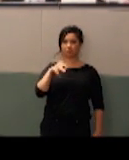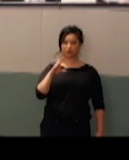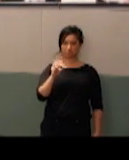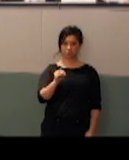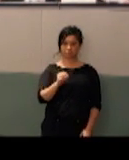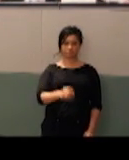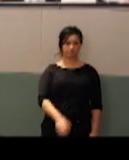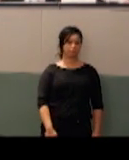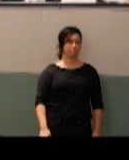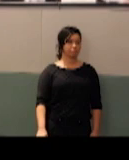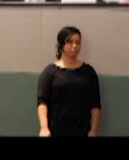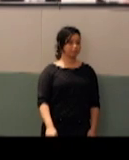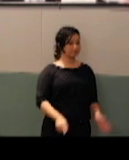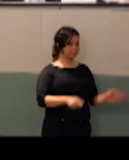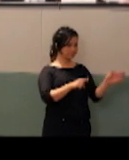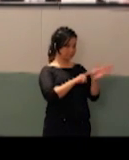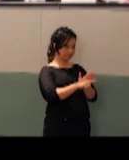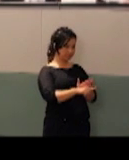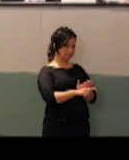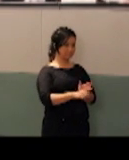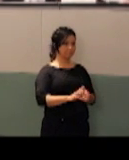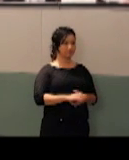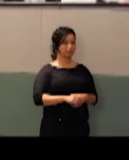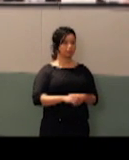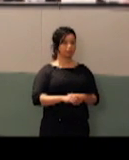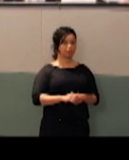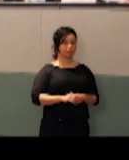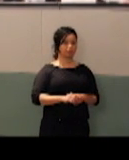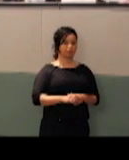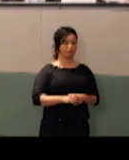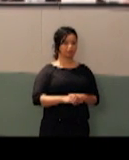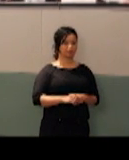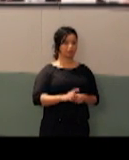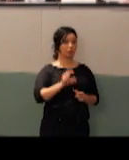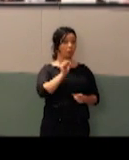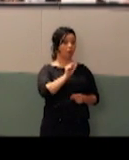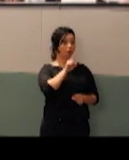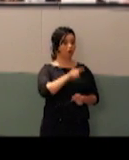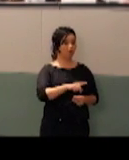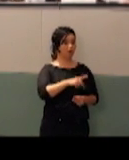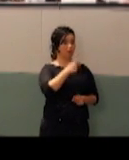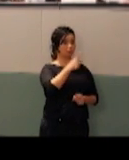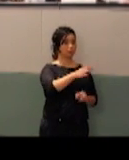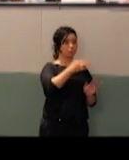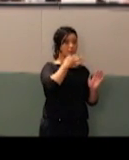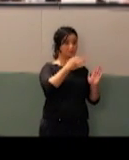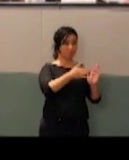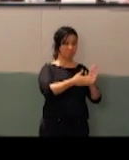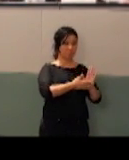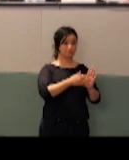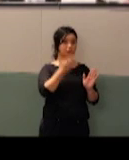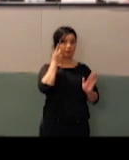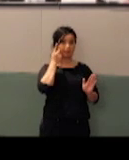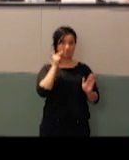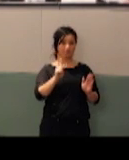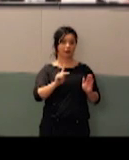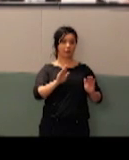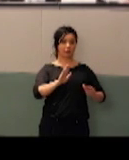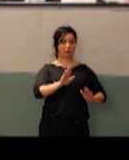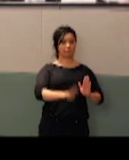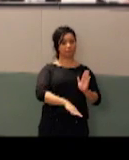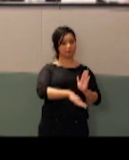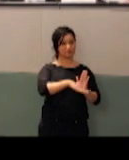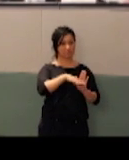Candidato, vou repetir. Qual a proposta do candidato com o crescimento e desenvolvimento econômico